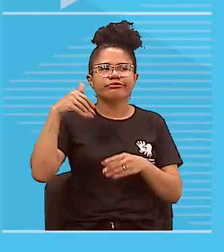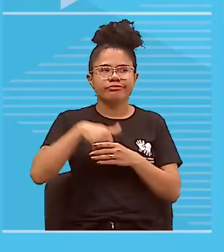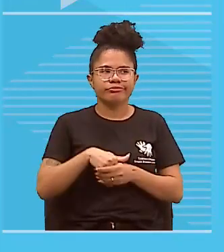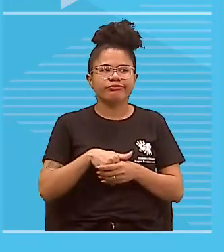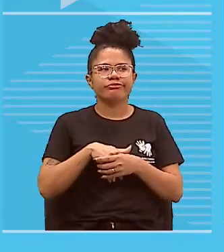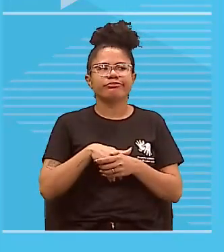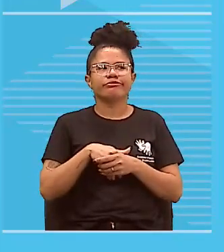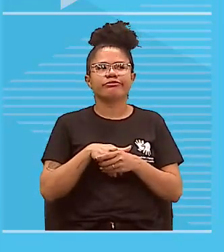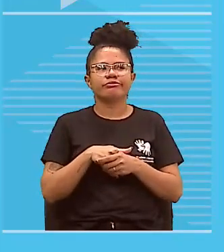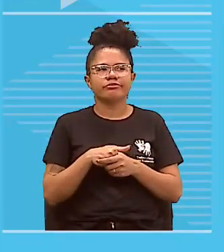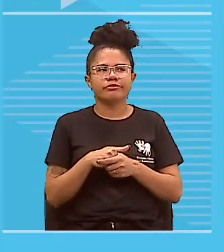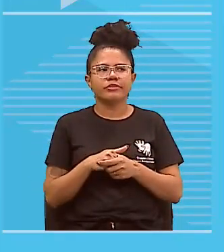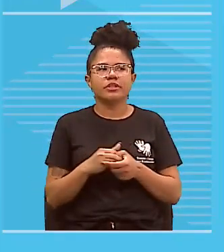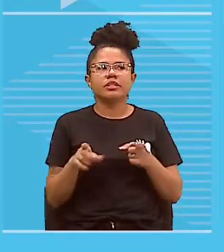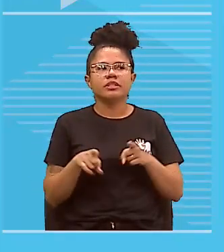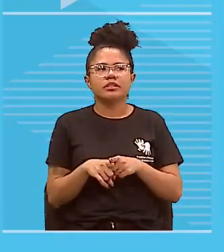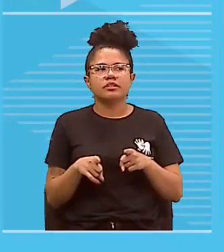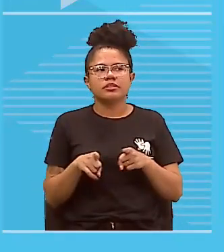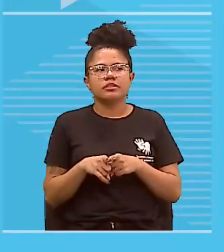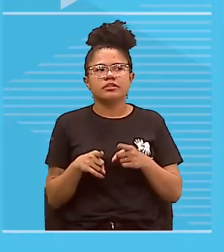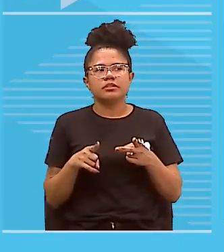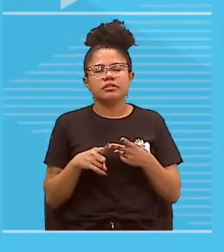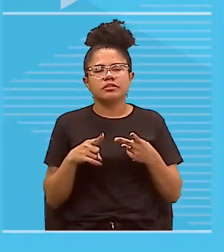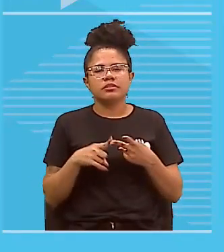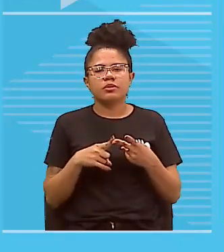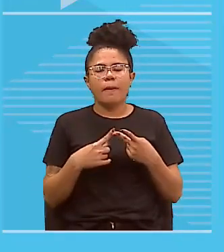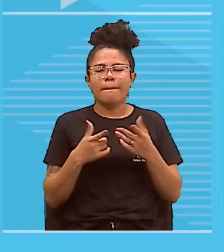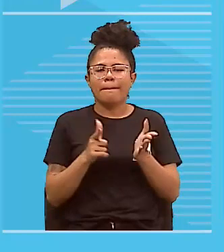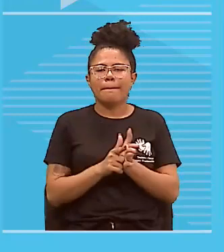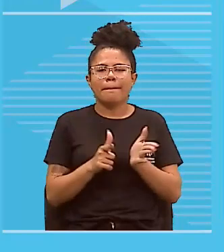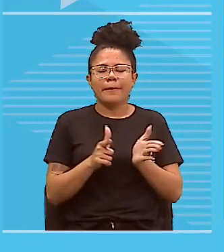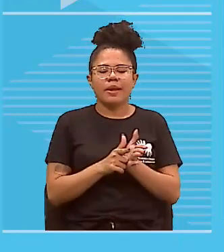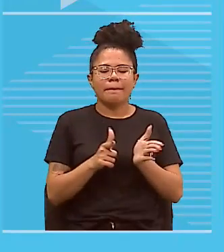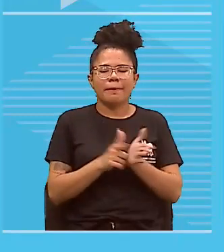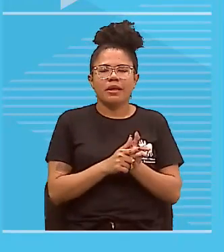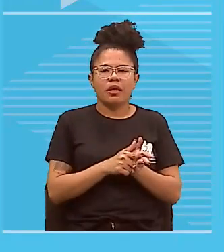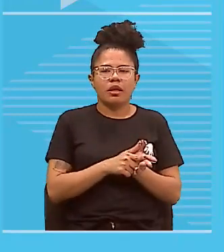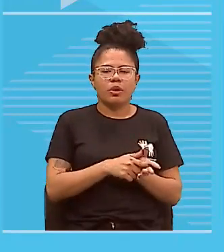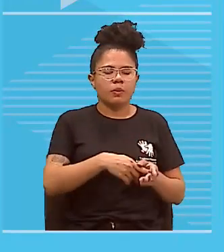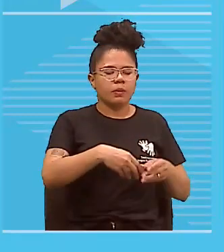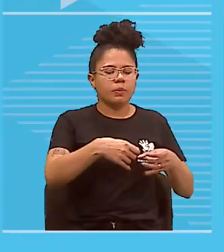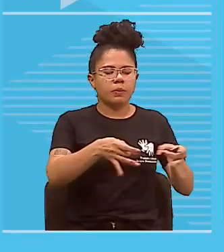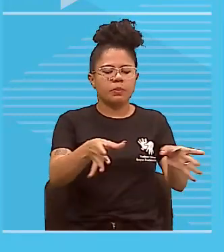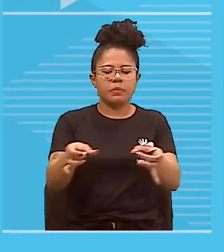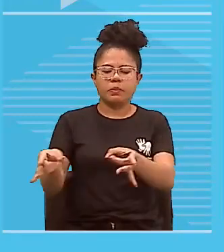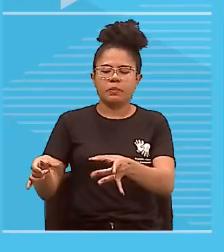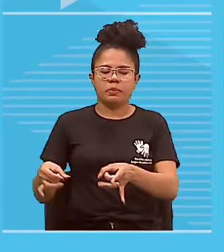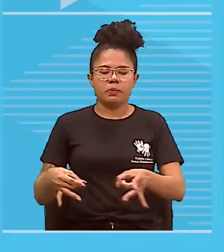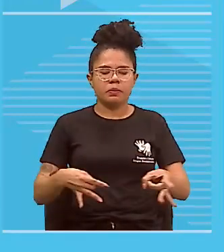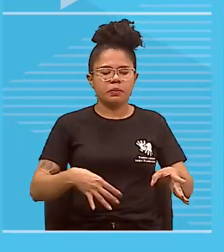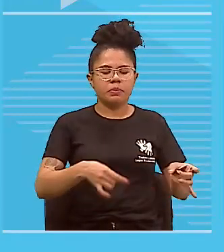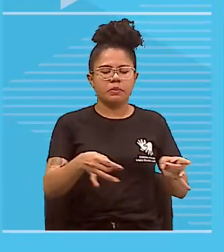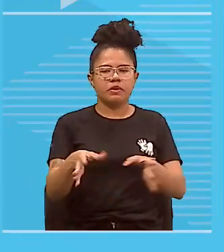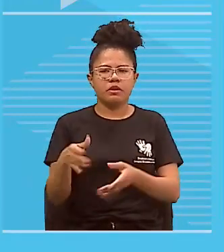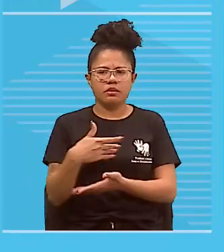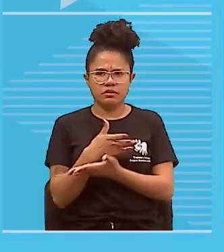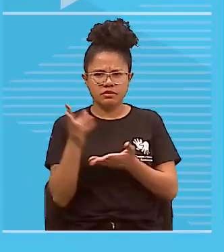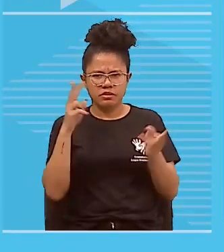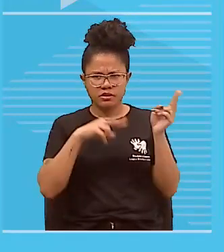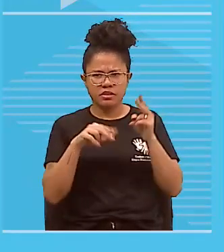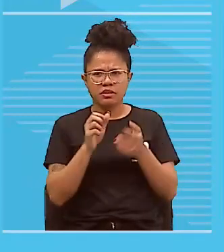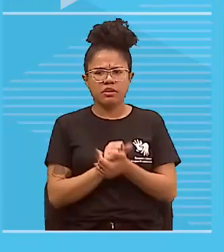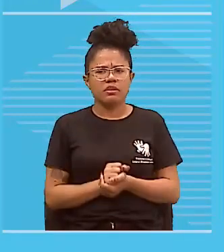poluição visual e na poluição mesmo dos santinhos, né? Jogados perto das zonas eleitorais. Vocês sabiam que isso é